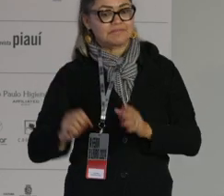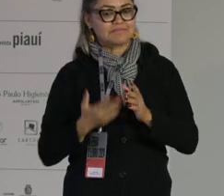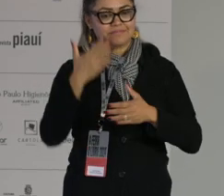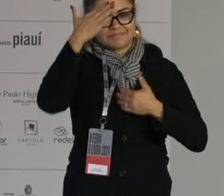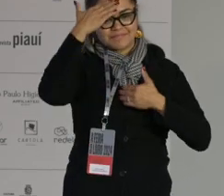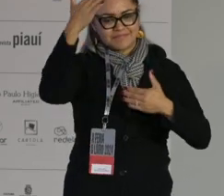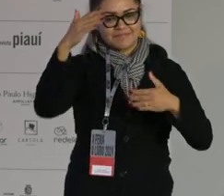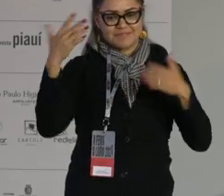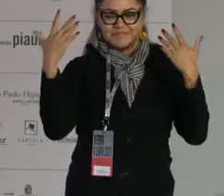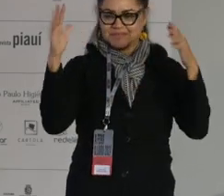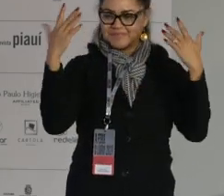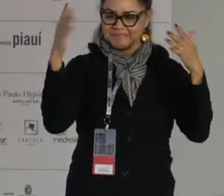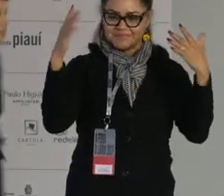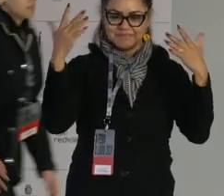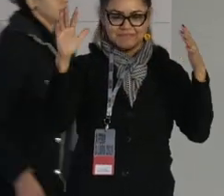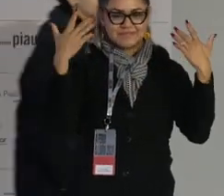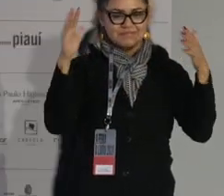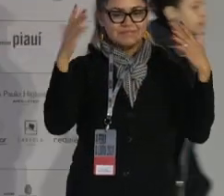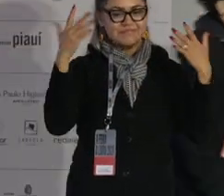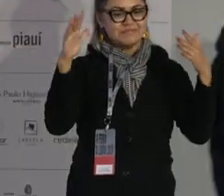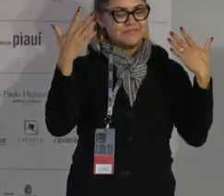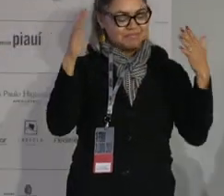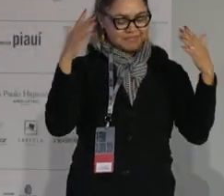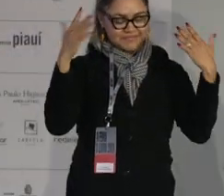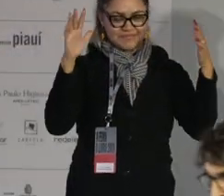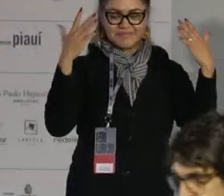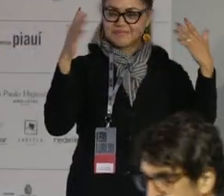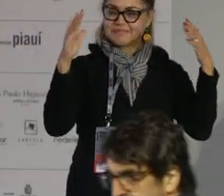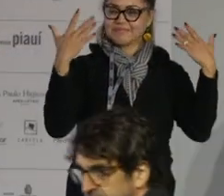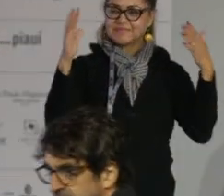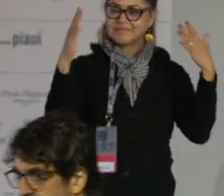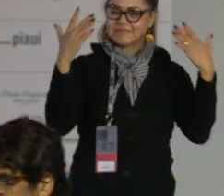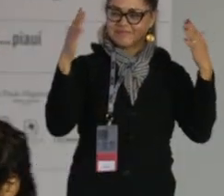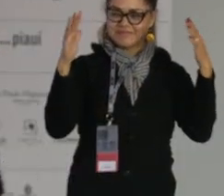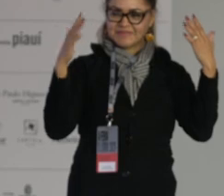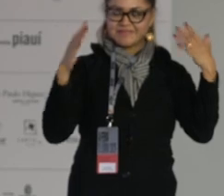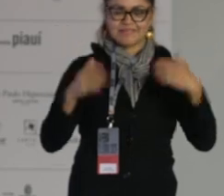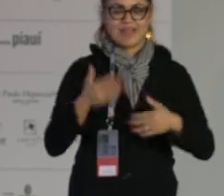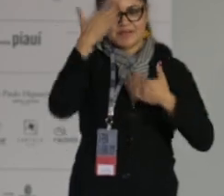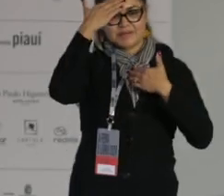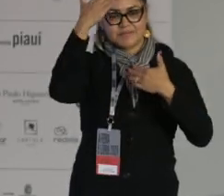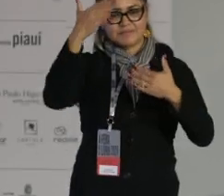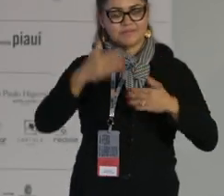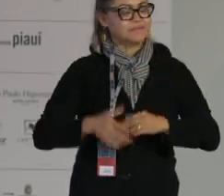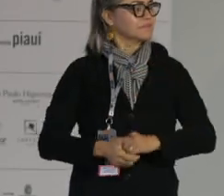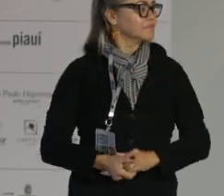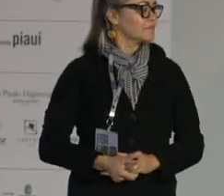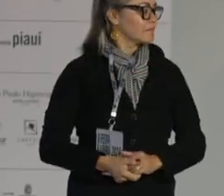Obrigada.